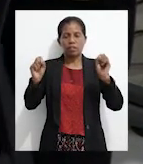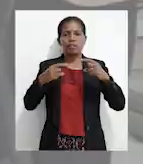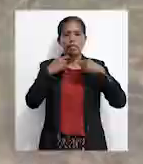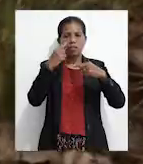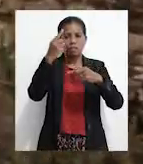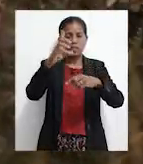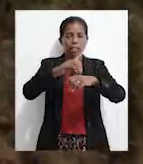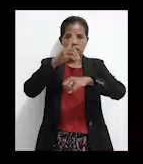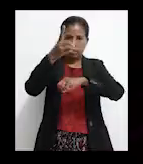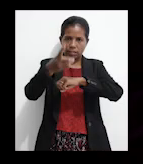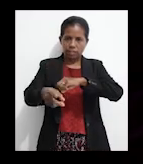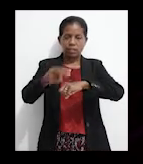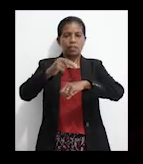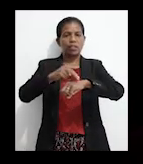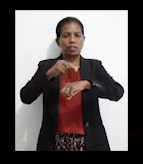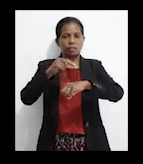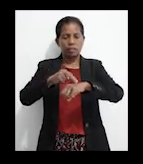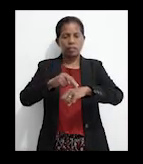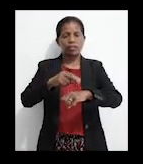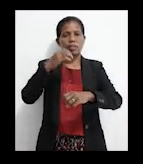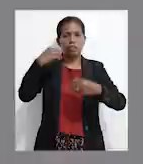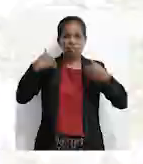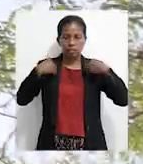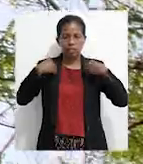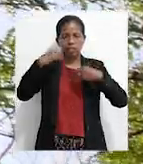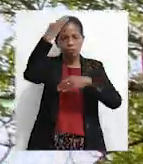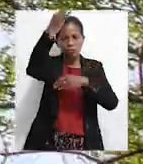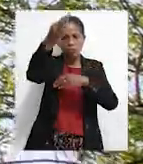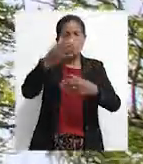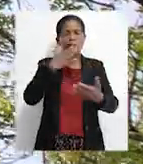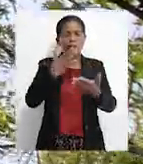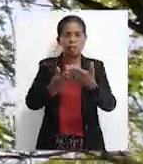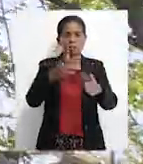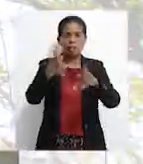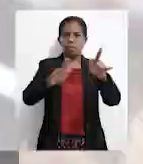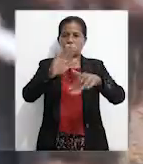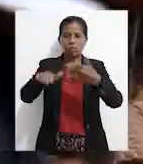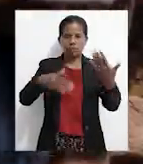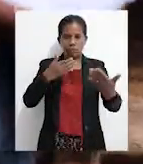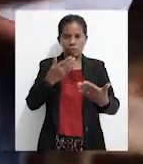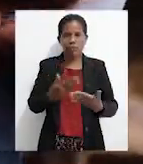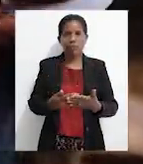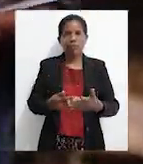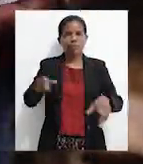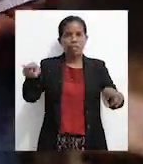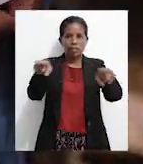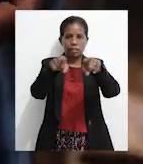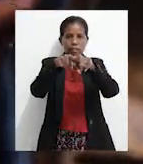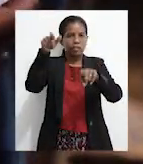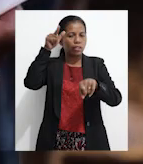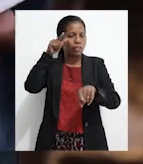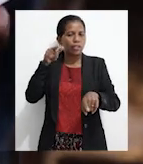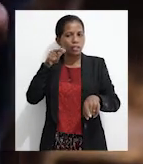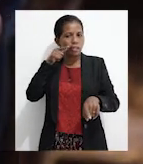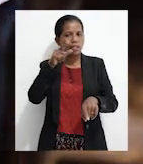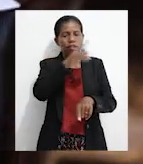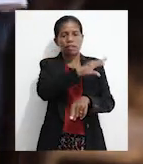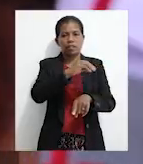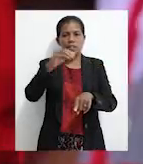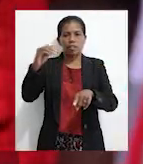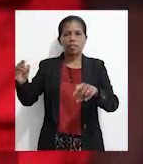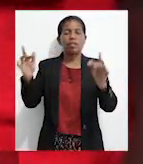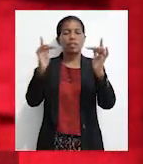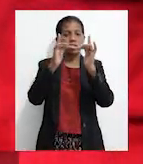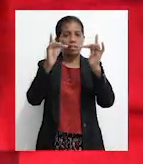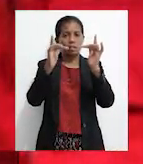risku desastre naturais atau hari futuro ida nebe sustentabel ba emhotu. Avanza igualdade de género e a contexto crise climática